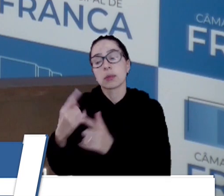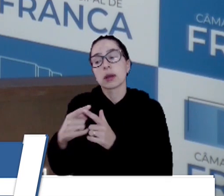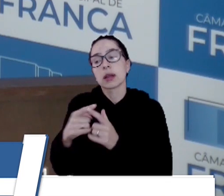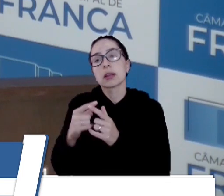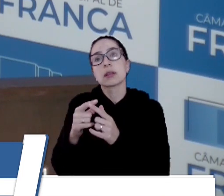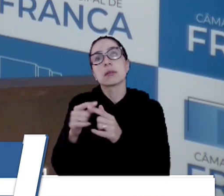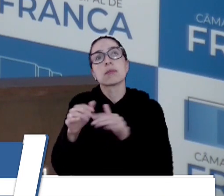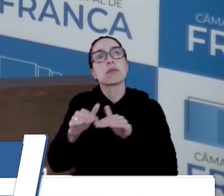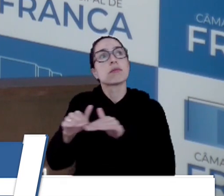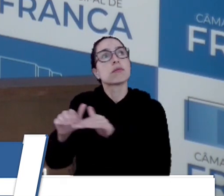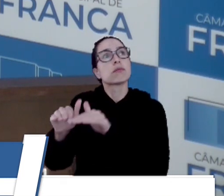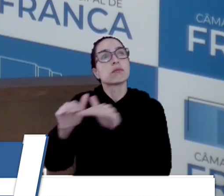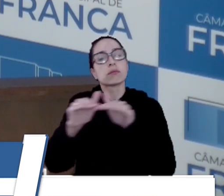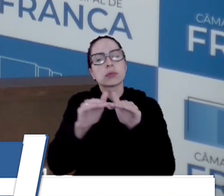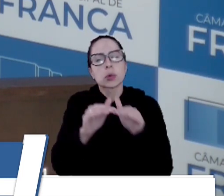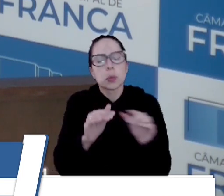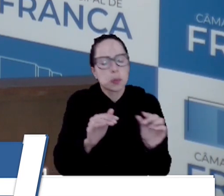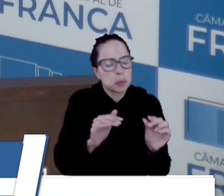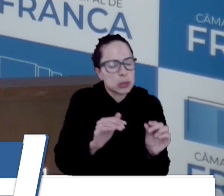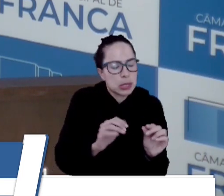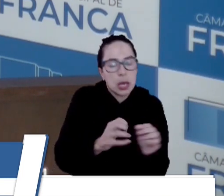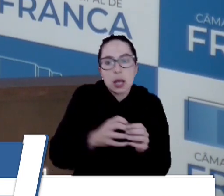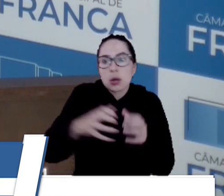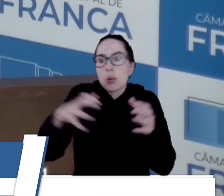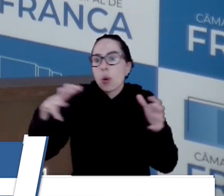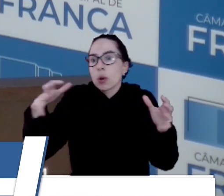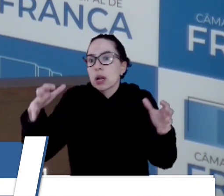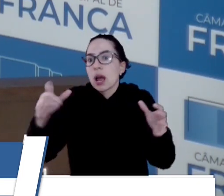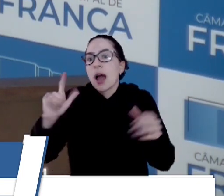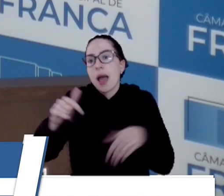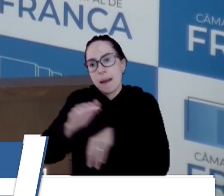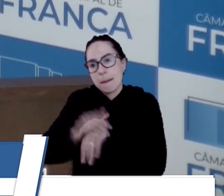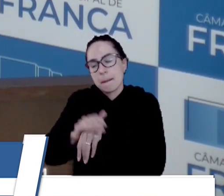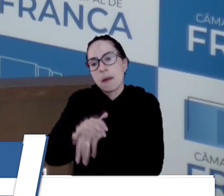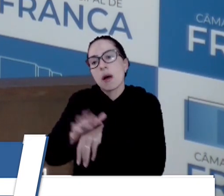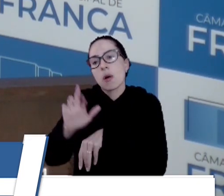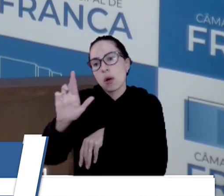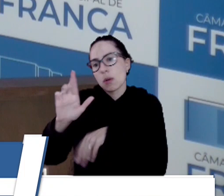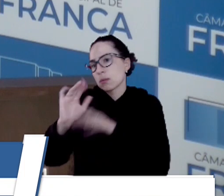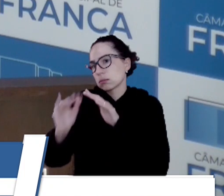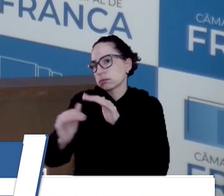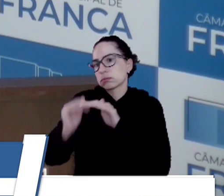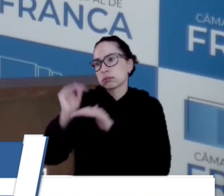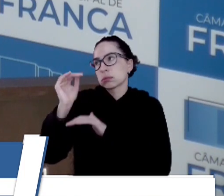do micro ao cosmo só pode ser obra de um ser inteligente